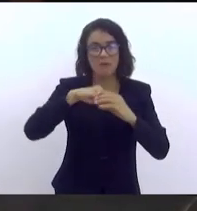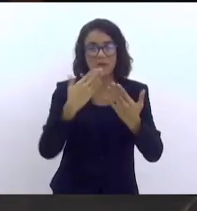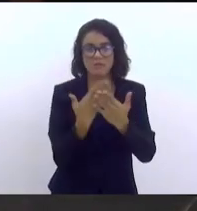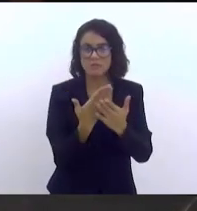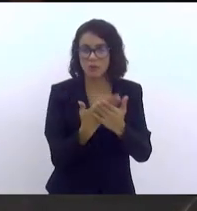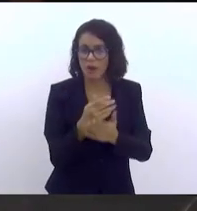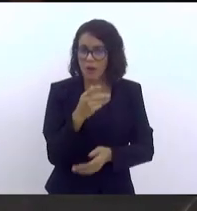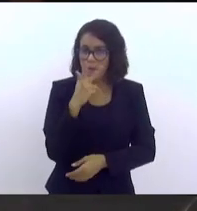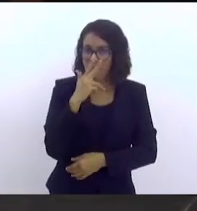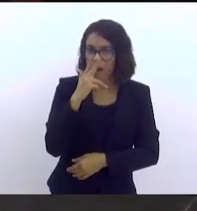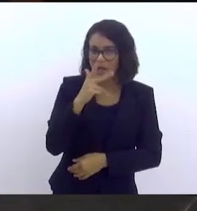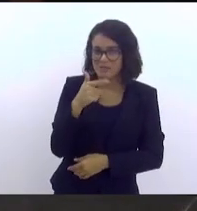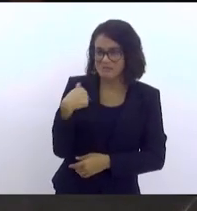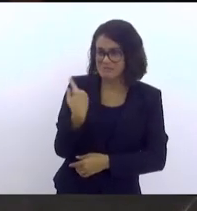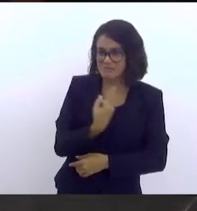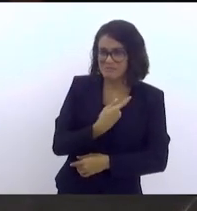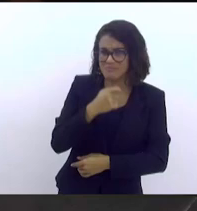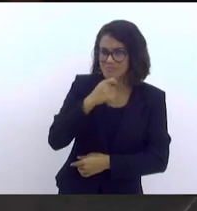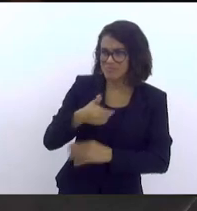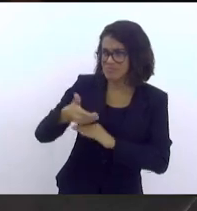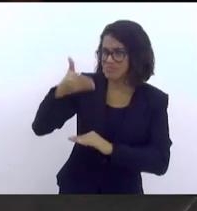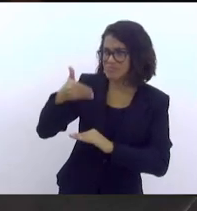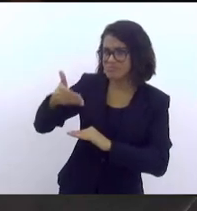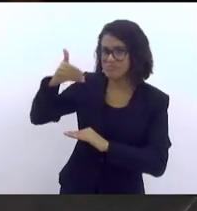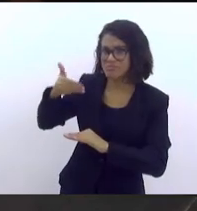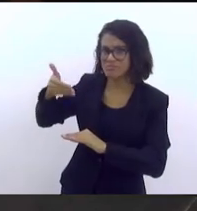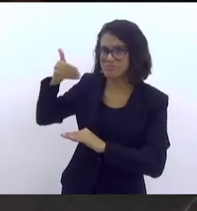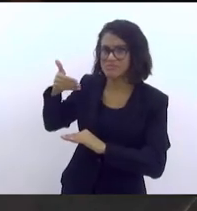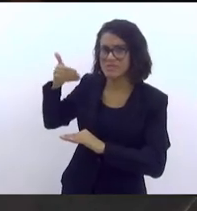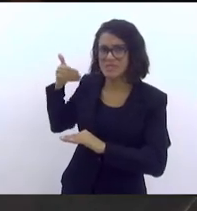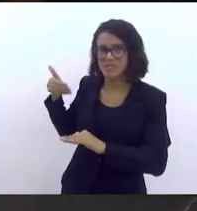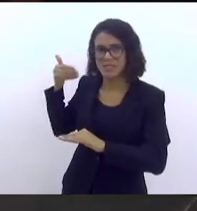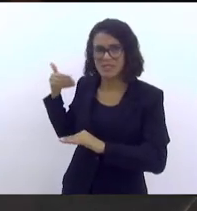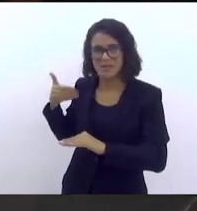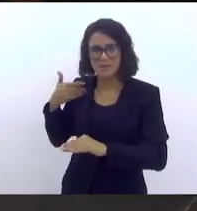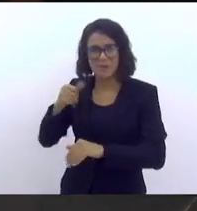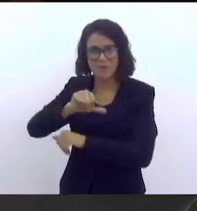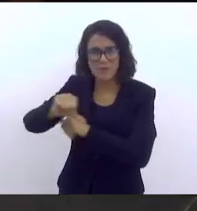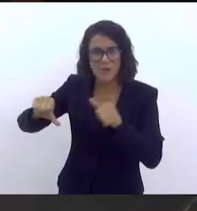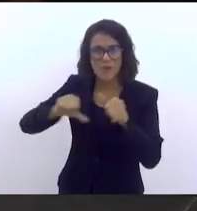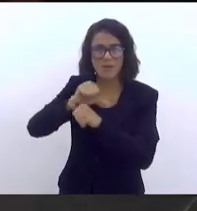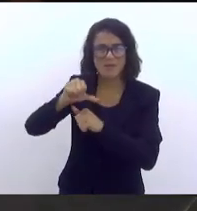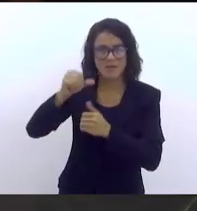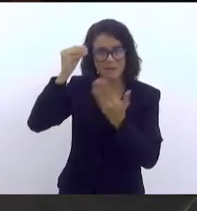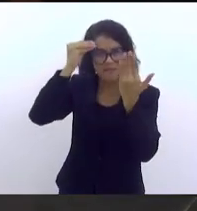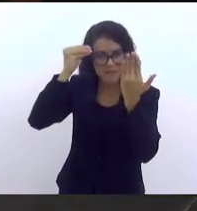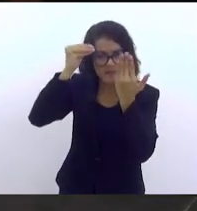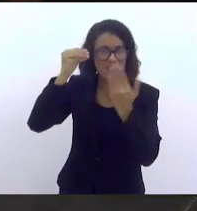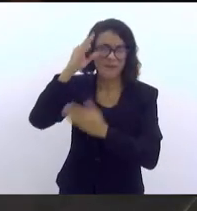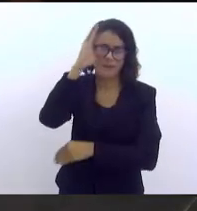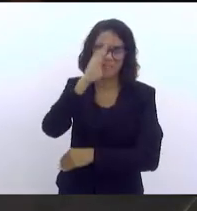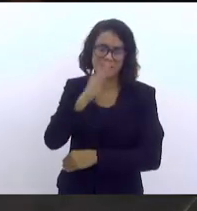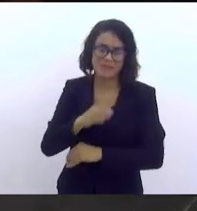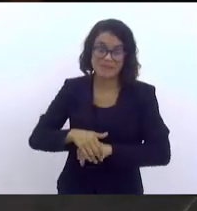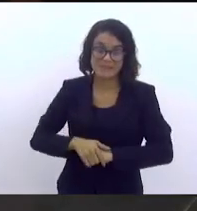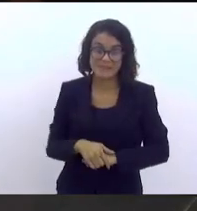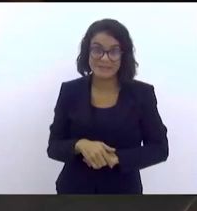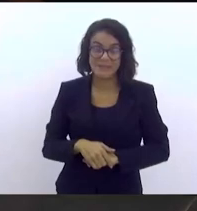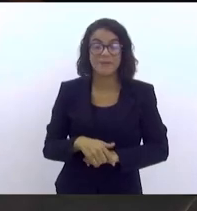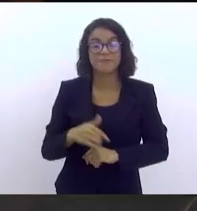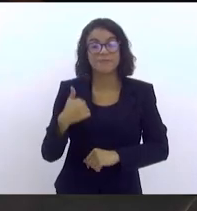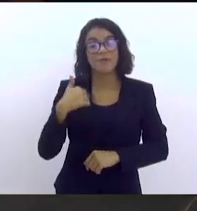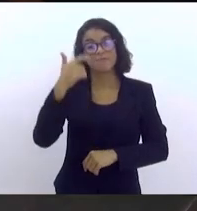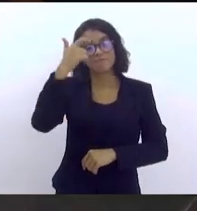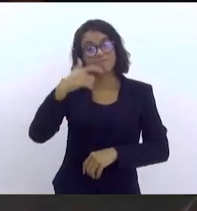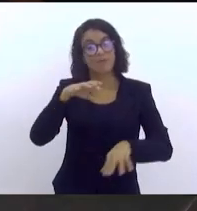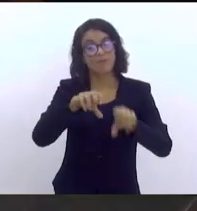se nós não tivéssemos feito já né Há algum tempo a reforma psiquiátrica no Brasil a partir da